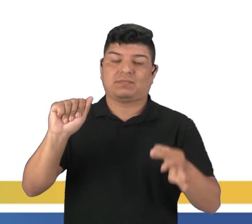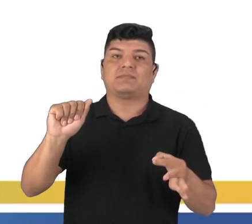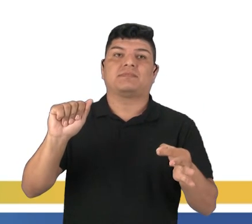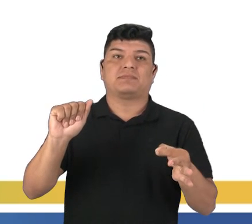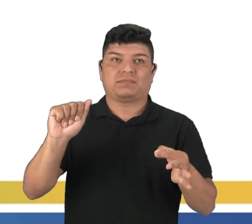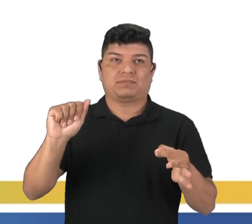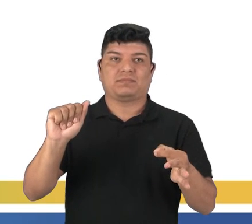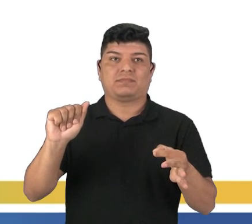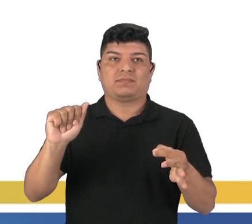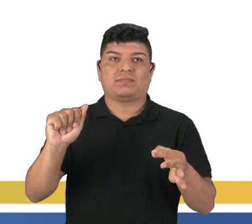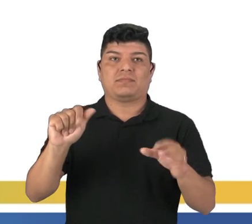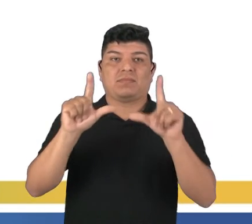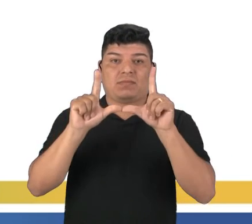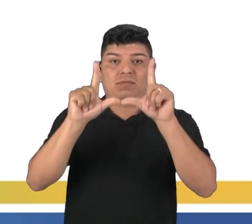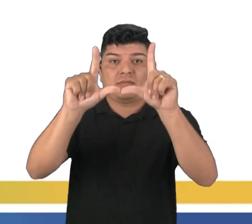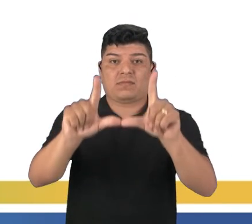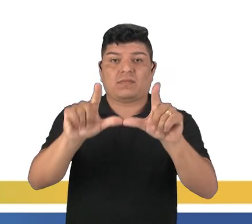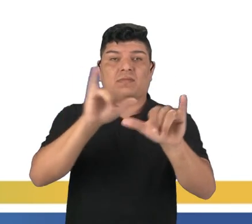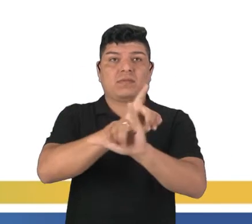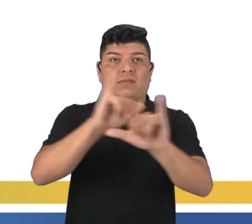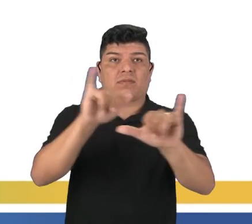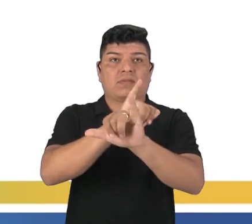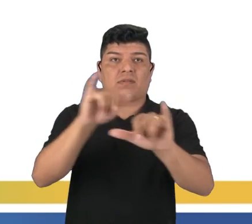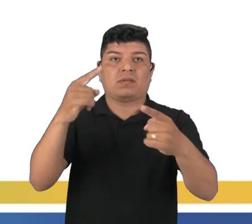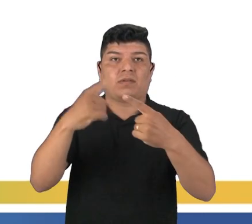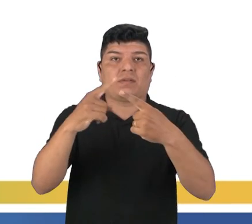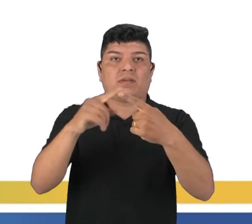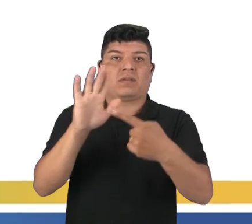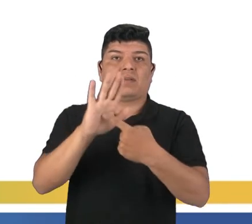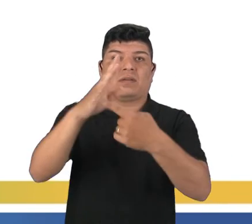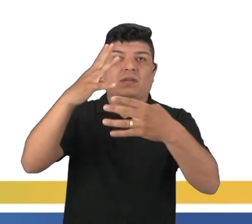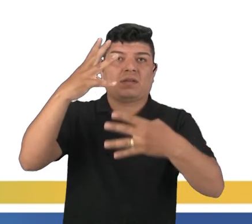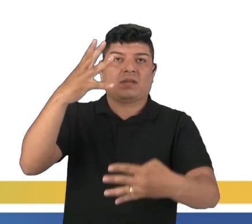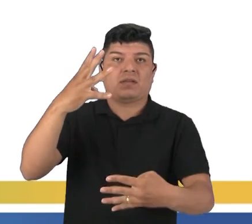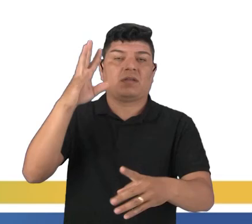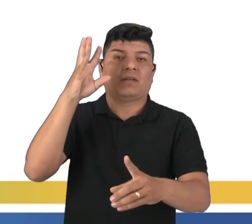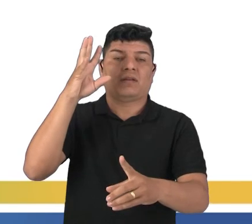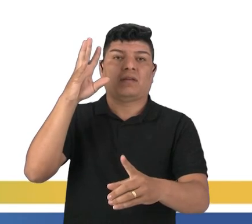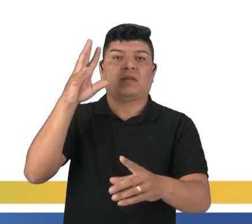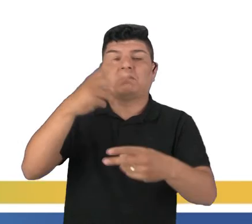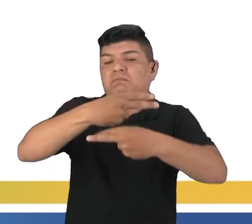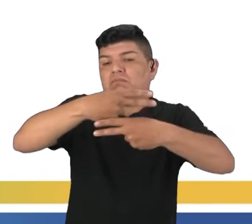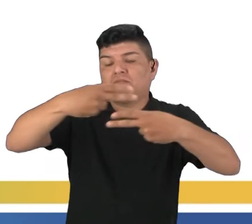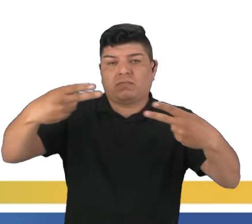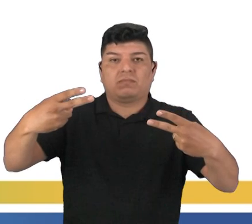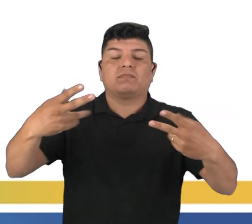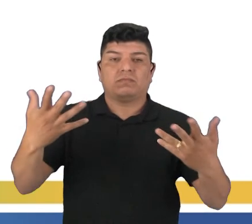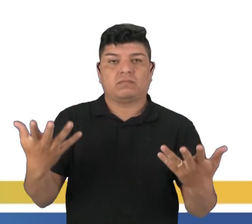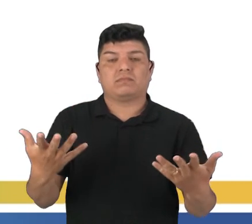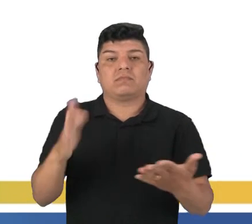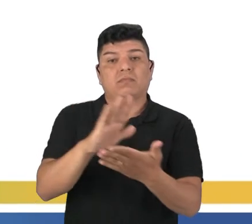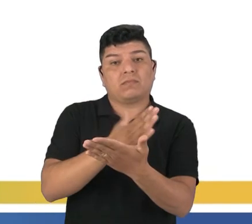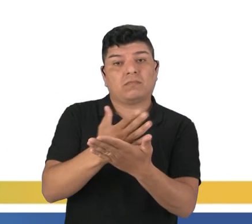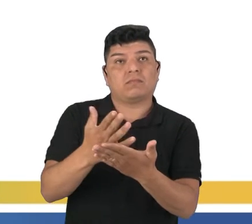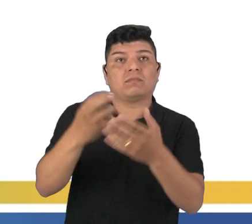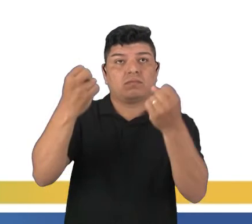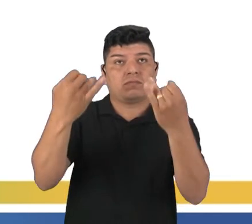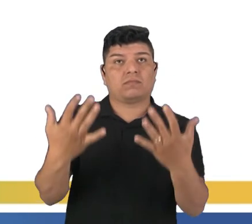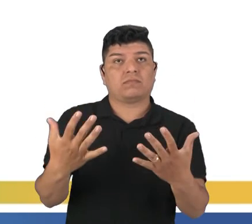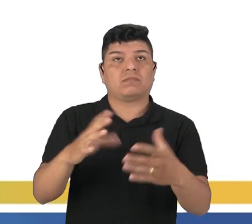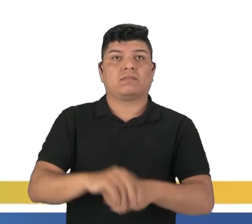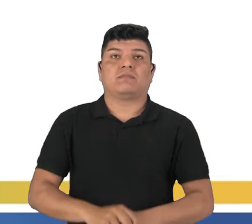Quadro informativo, tá? Pois ele apresenta dados sobre um objeto. Ele está falando ali sobre alguma coisa,